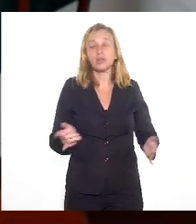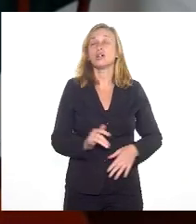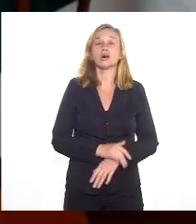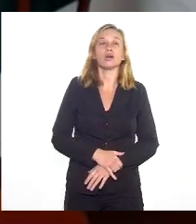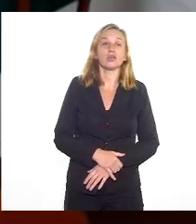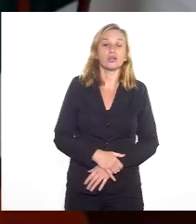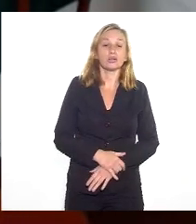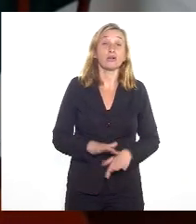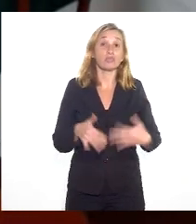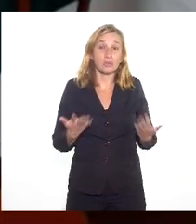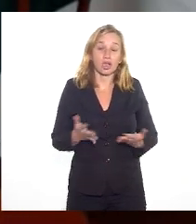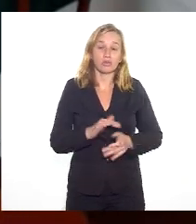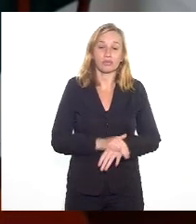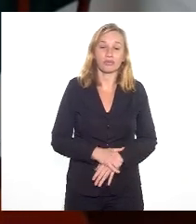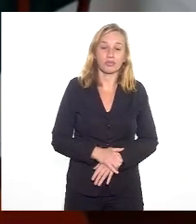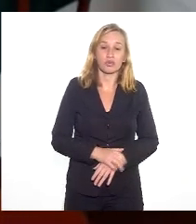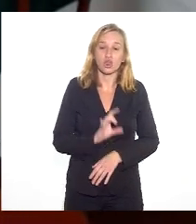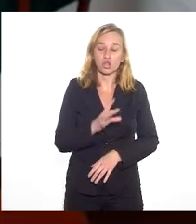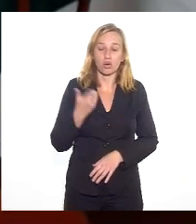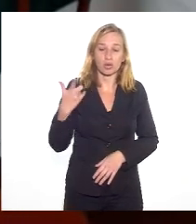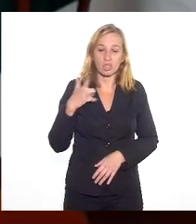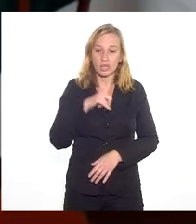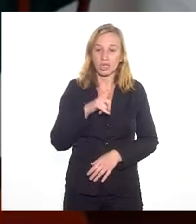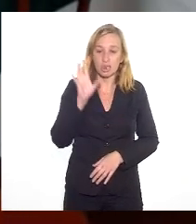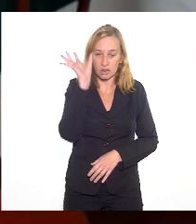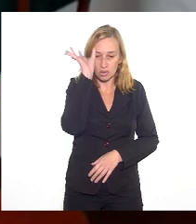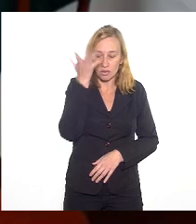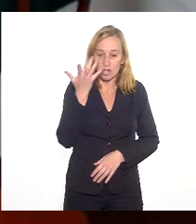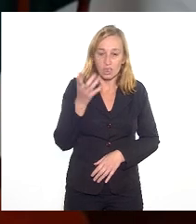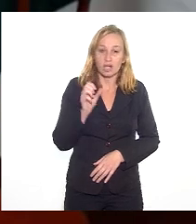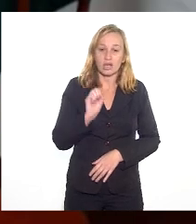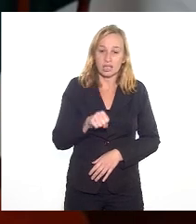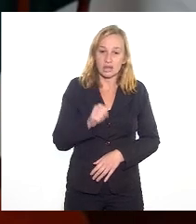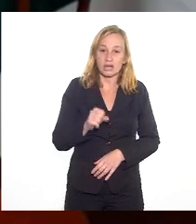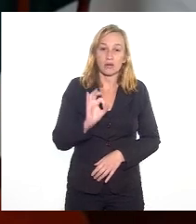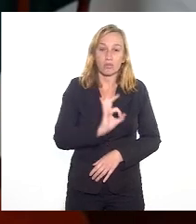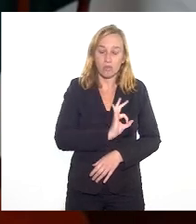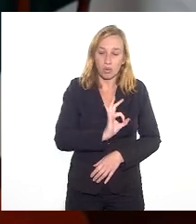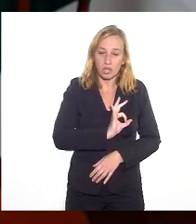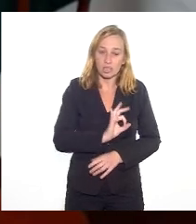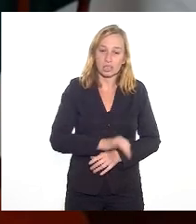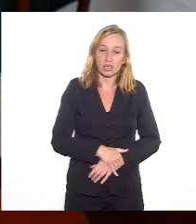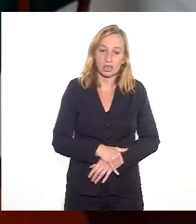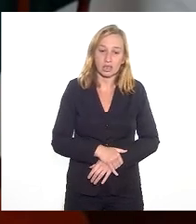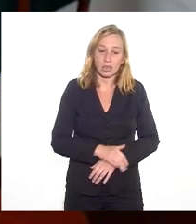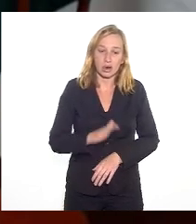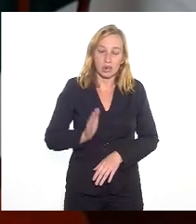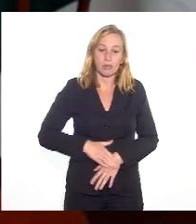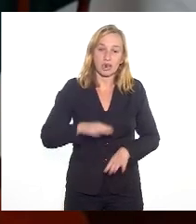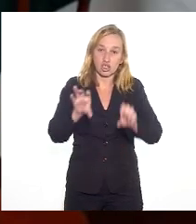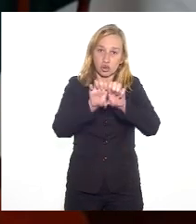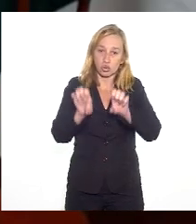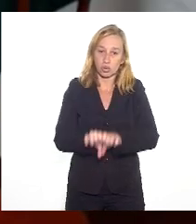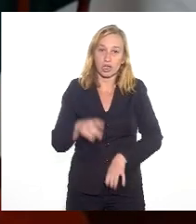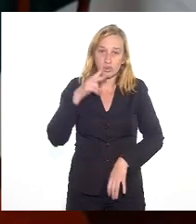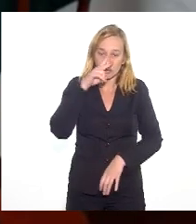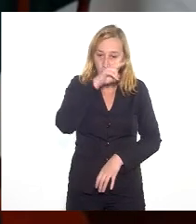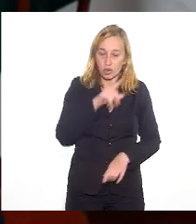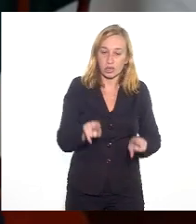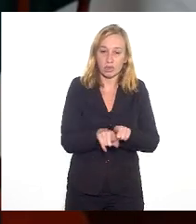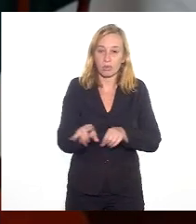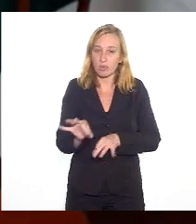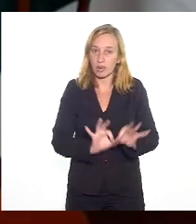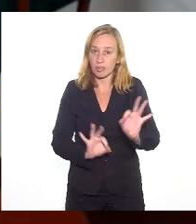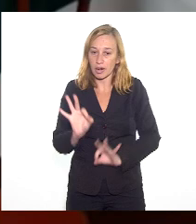milícias. Então, a gente só vai conseguir solucionar isso tendo, sim, as polícias mais estruturadas, mais fortes, e também